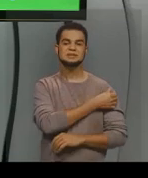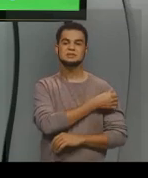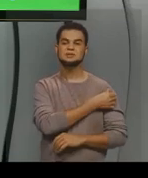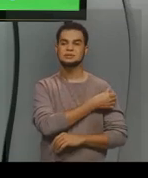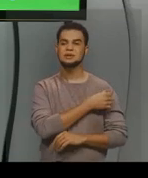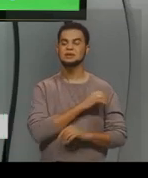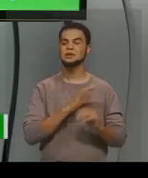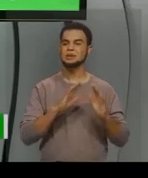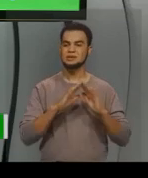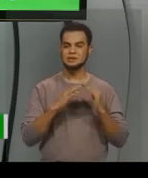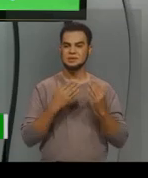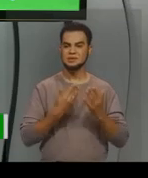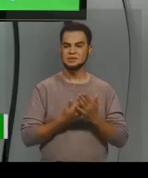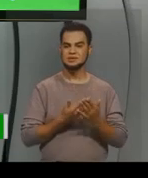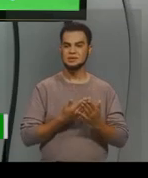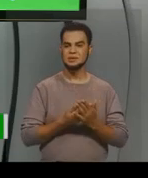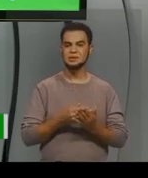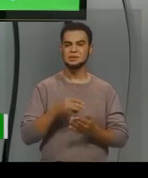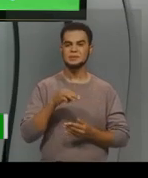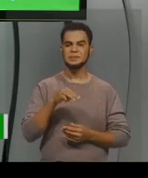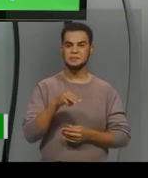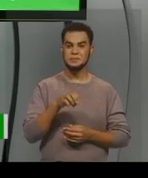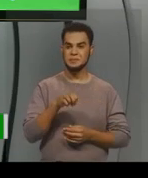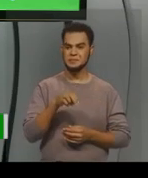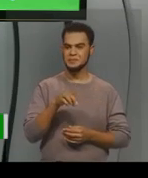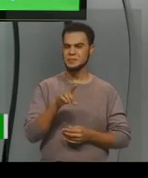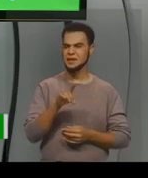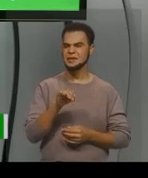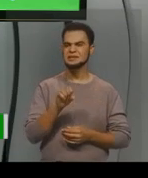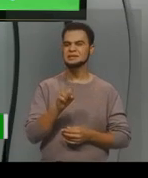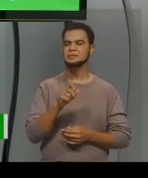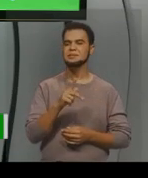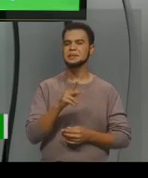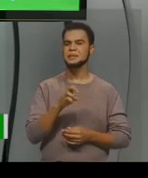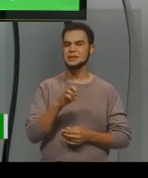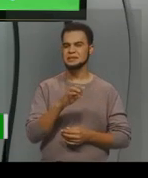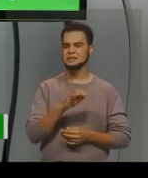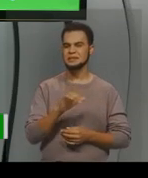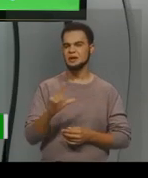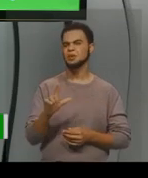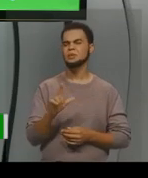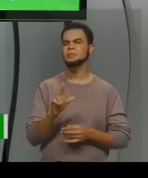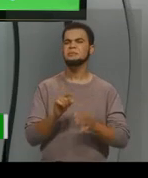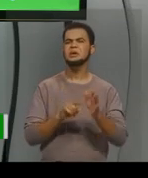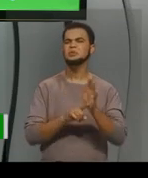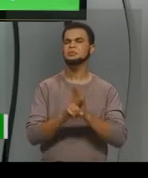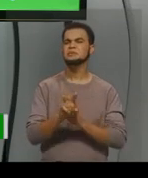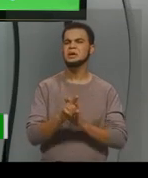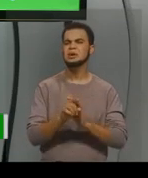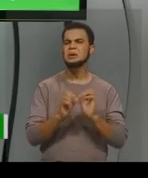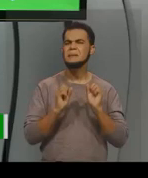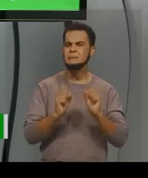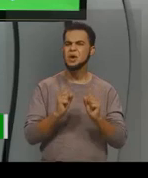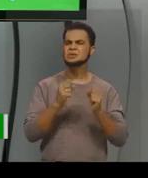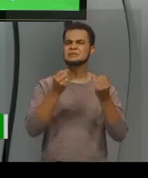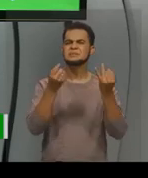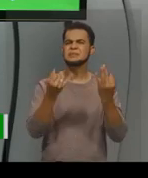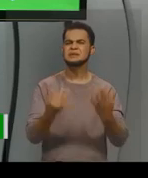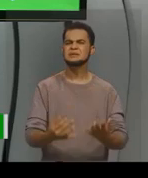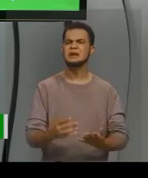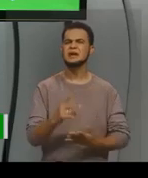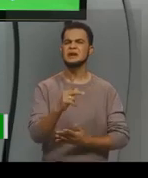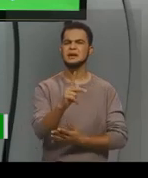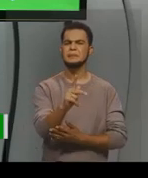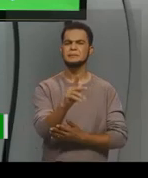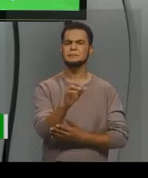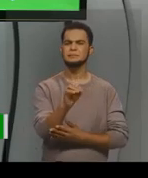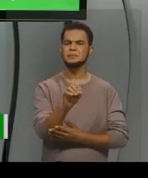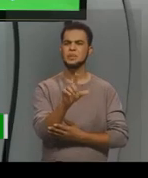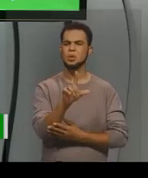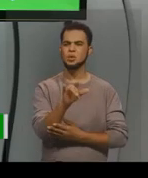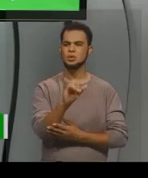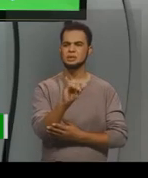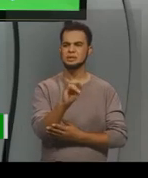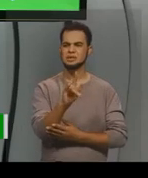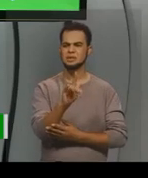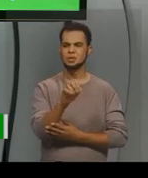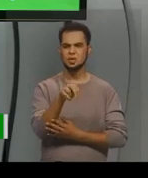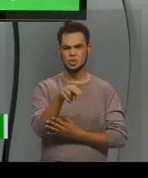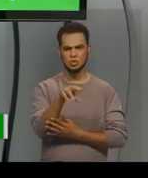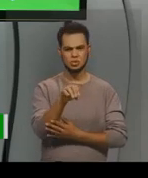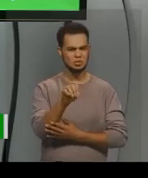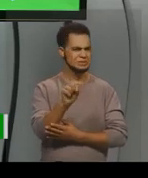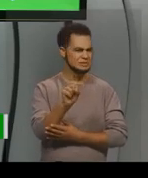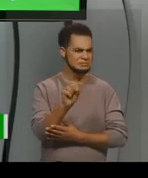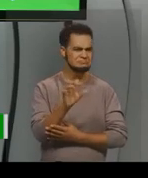Estadual Mendes Pimentel. Poderia explicar sobre polígonos? É Thalia, né? Isso. Obrigada pela